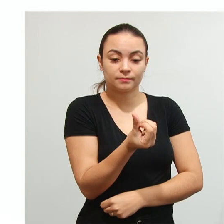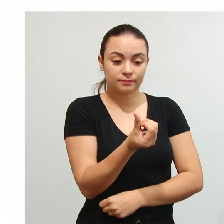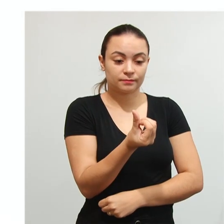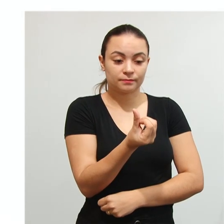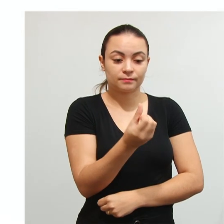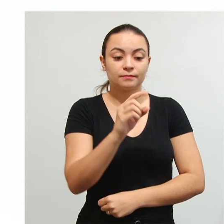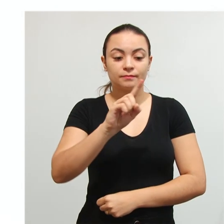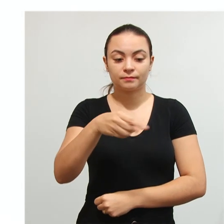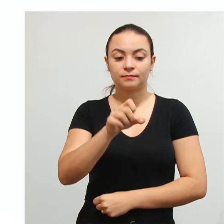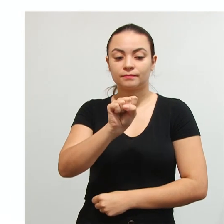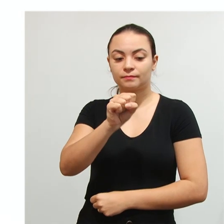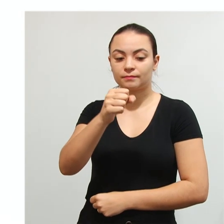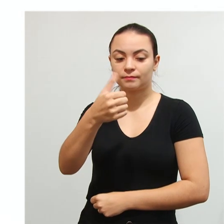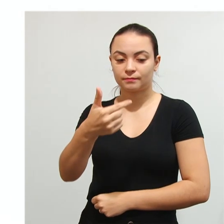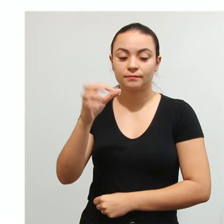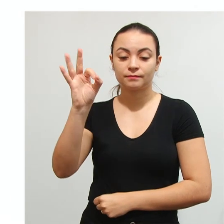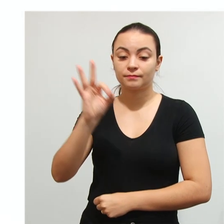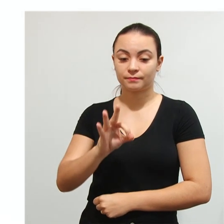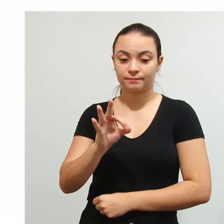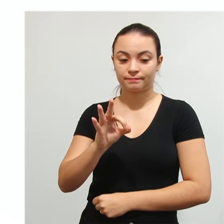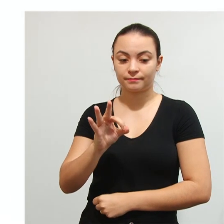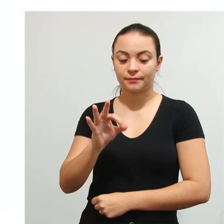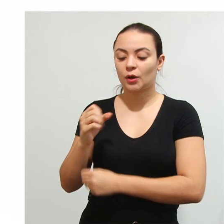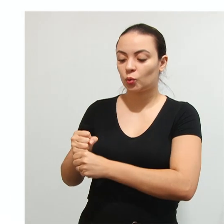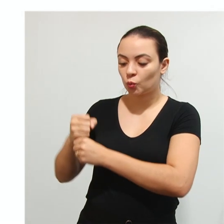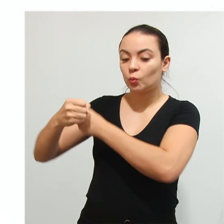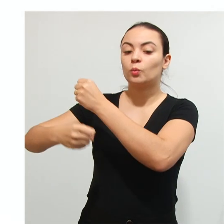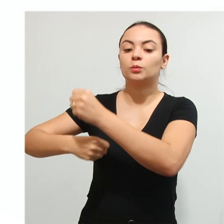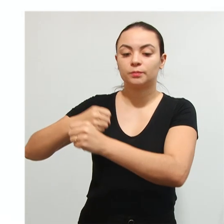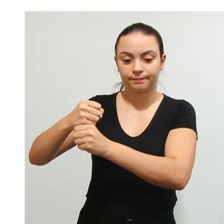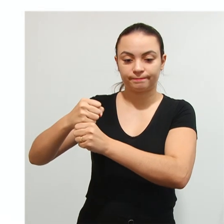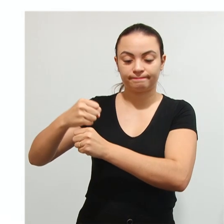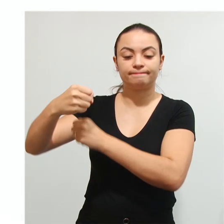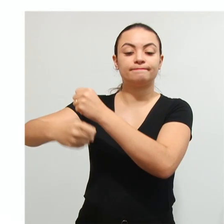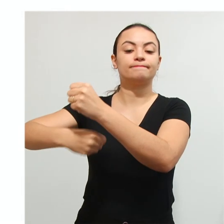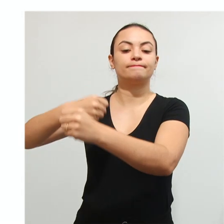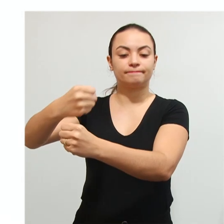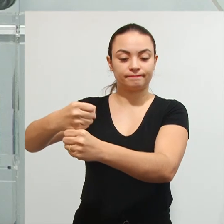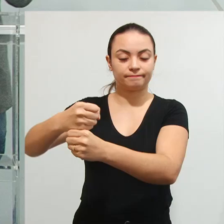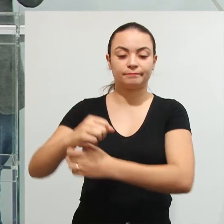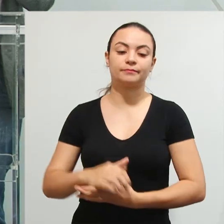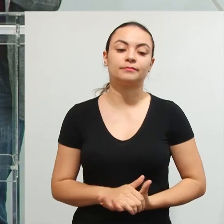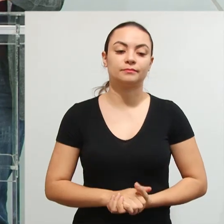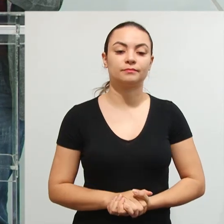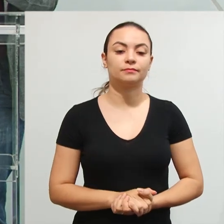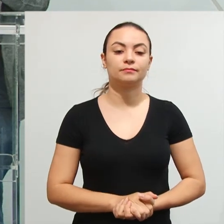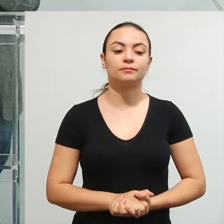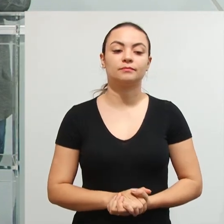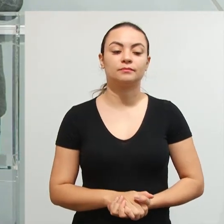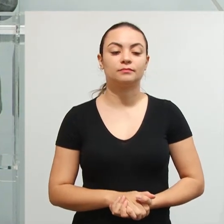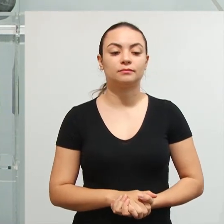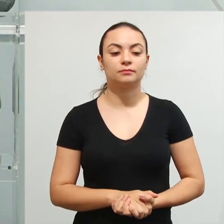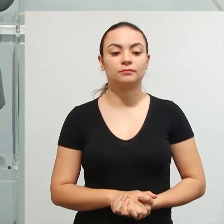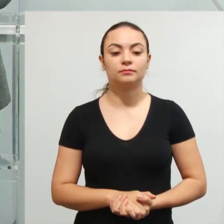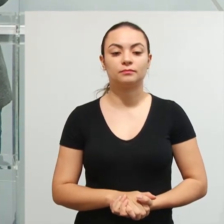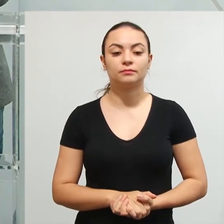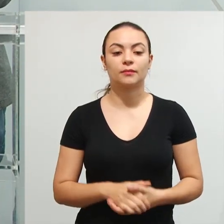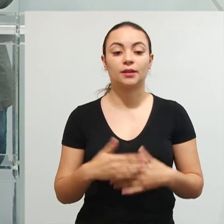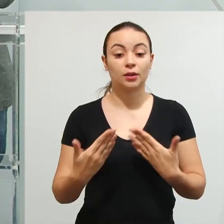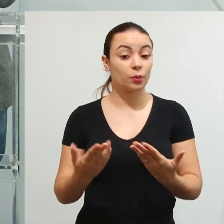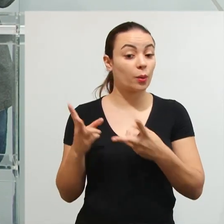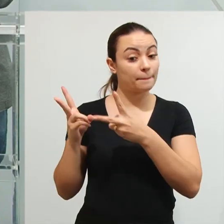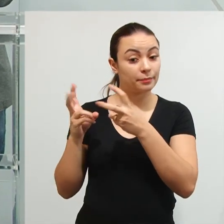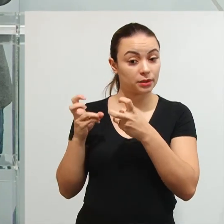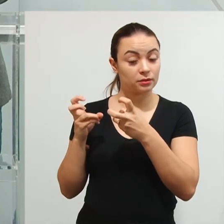ano então Observe em juros simples 2% Vale